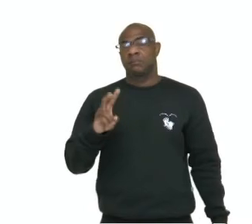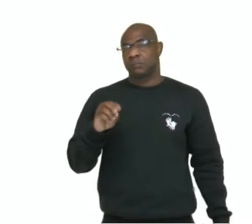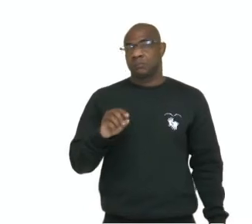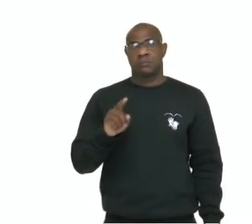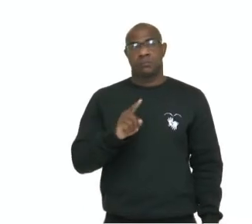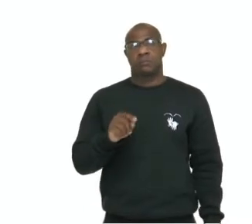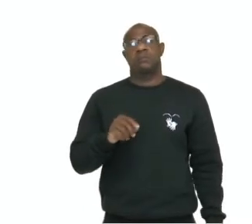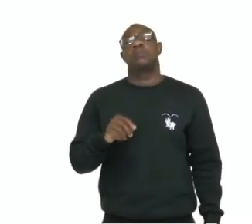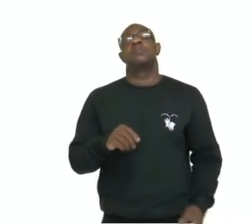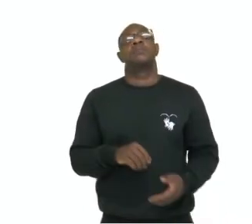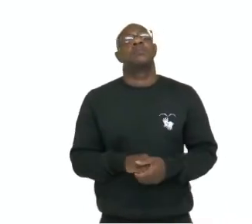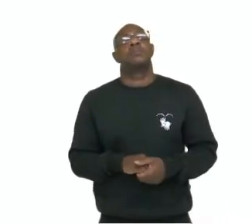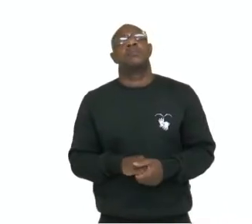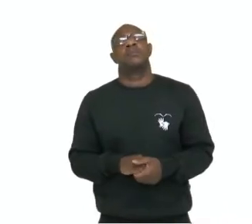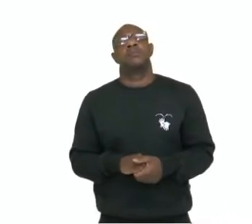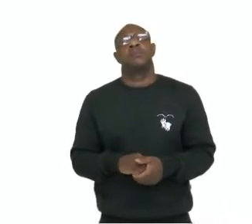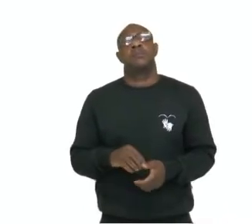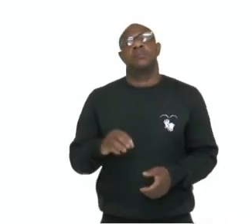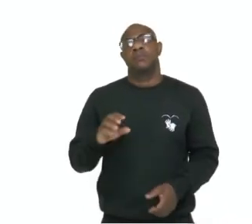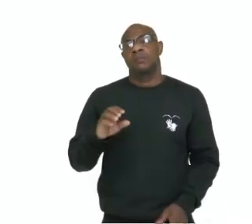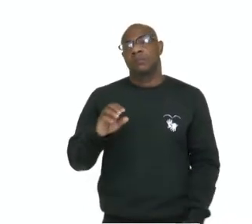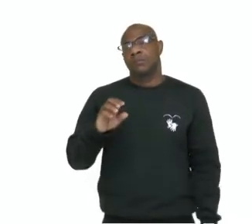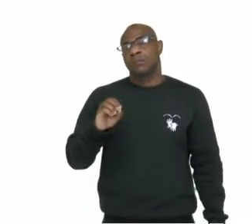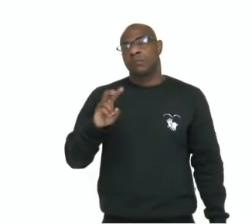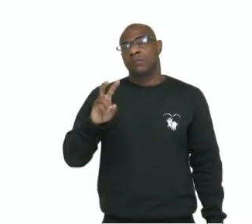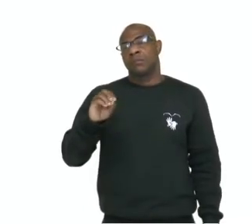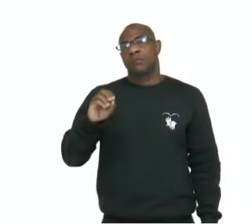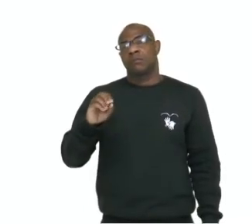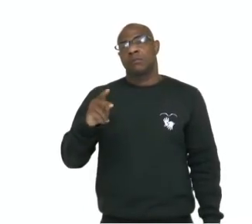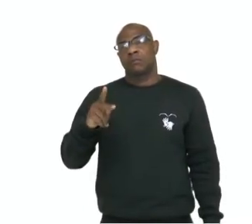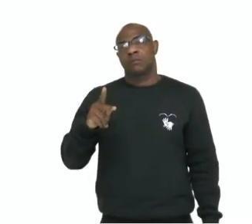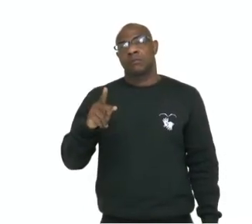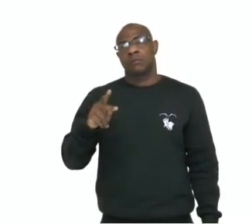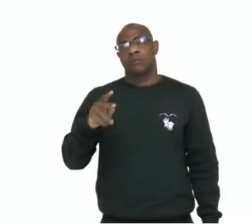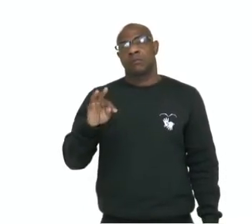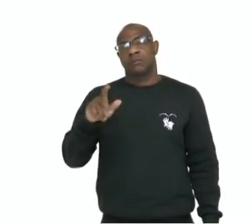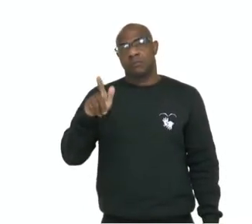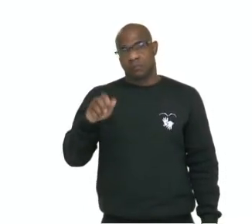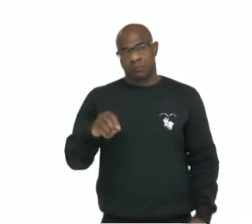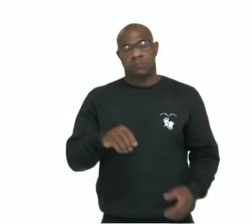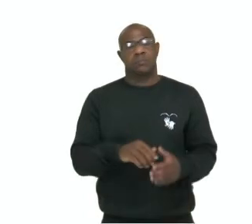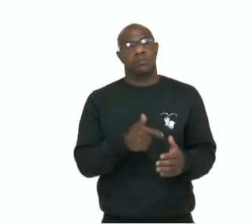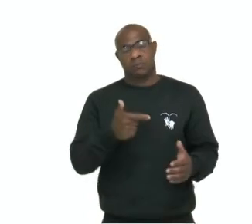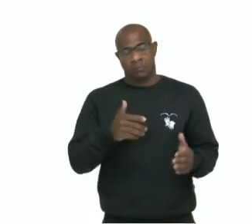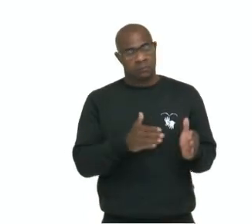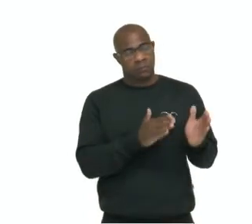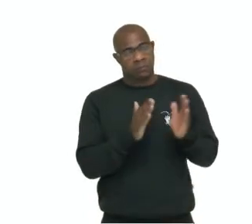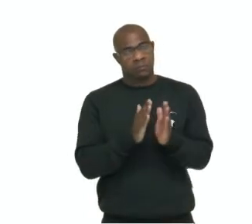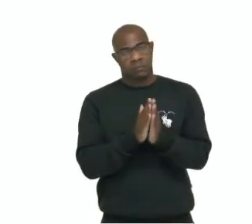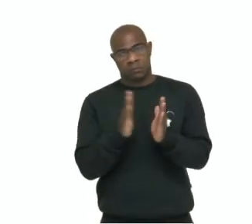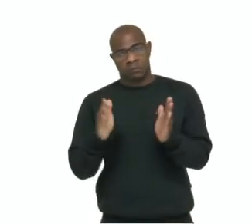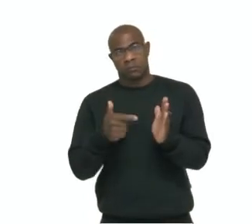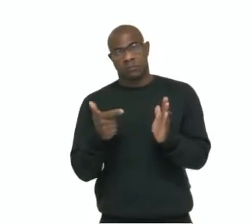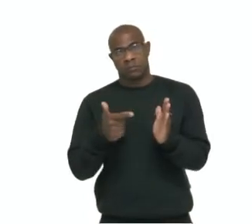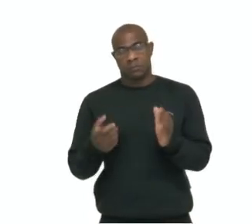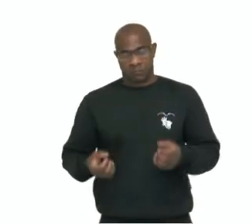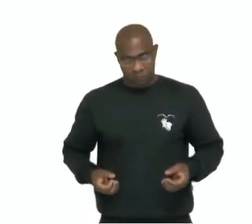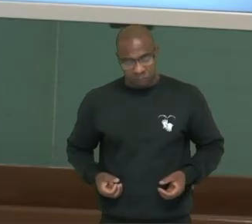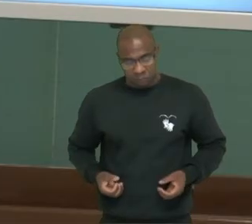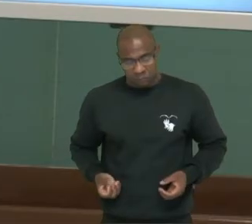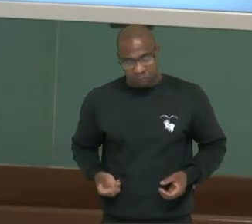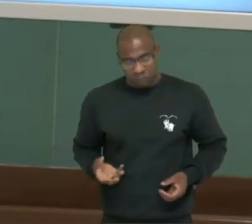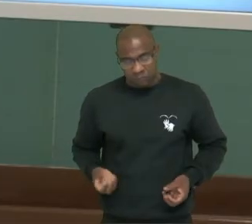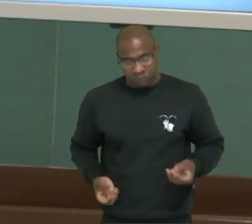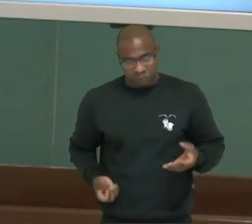ovócito secundário, né? O endométrio vai se tornando mais espesso. A fase ovulatória, que é a liberação, né, desse